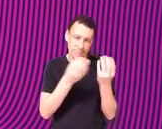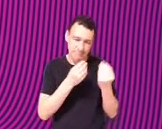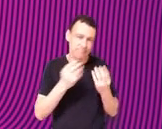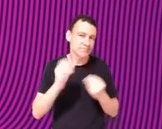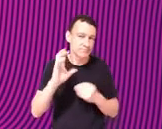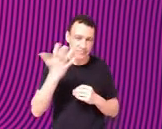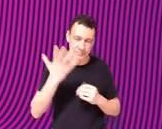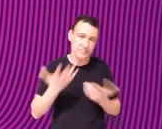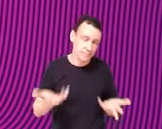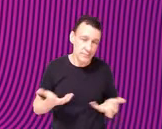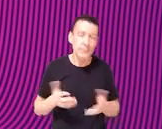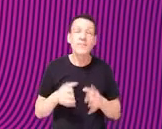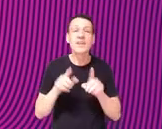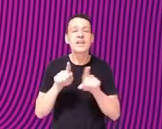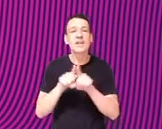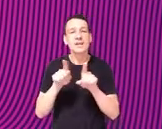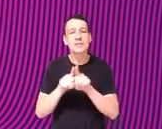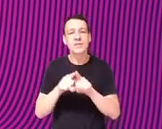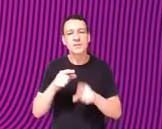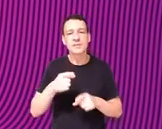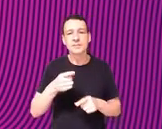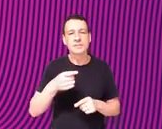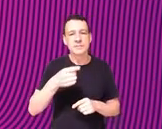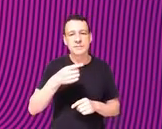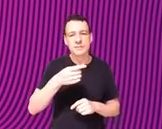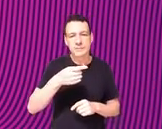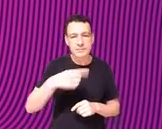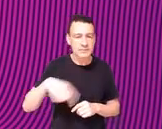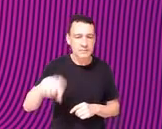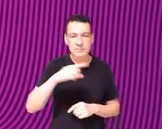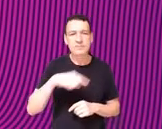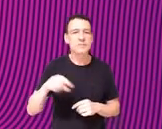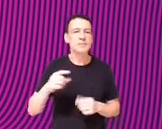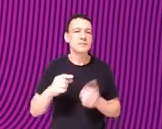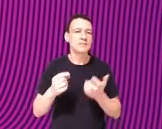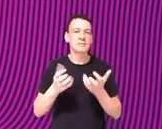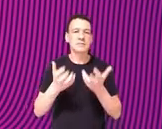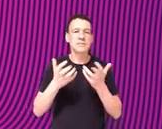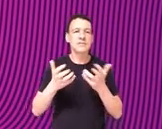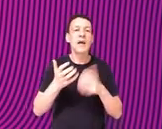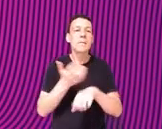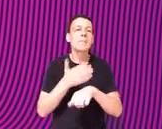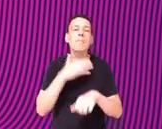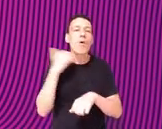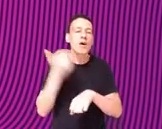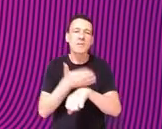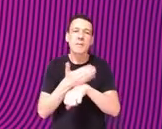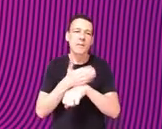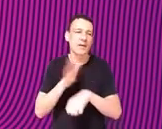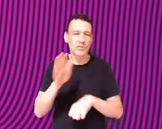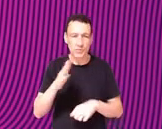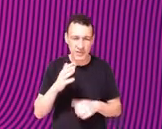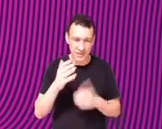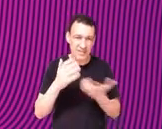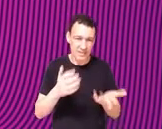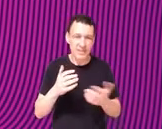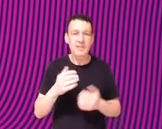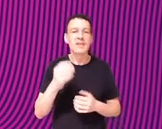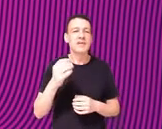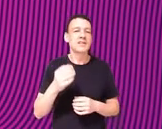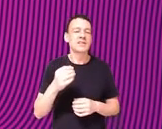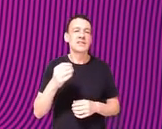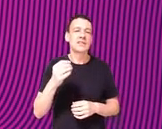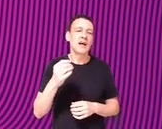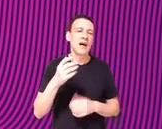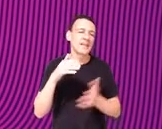reduzir a morte prematura por doenças cardiovasculares por 1/3 em 2030. É um objetivo da Organização